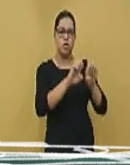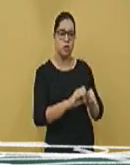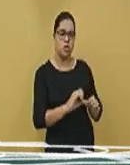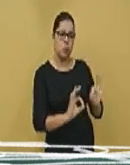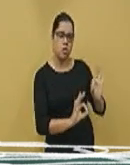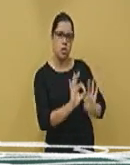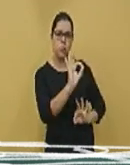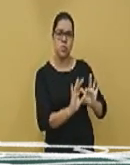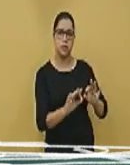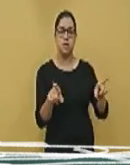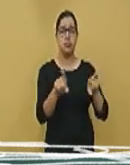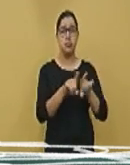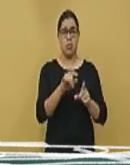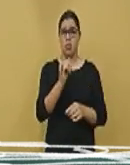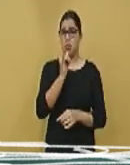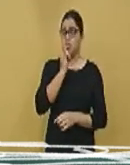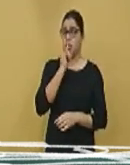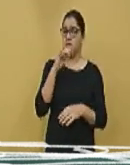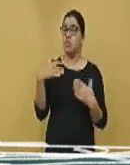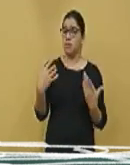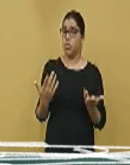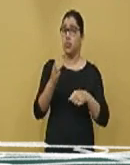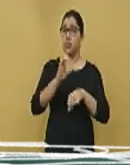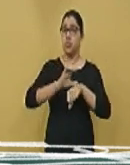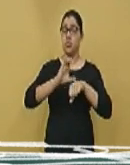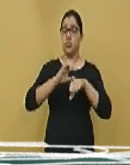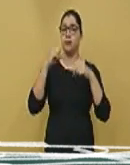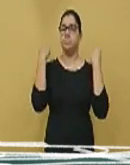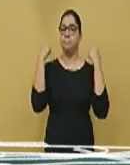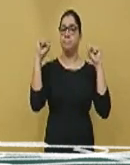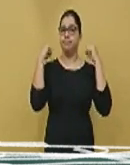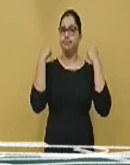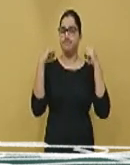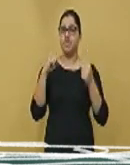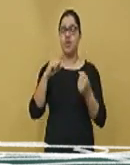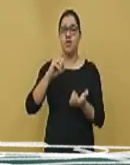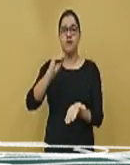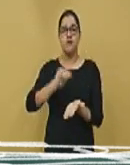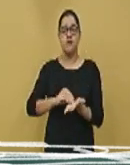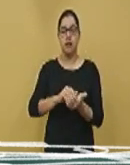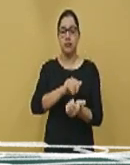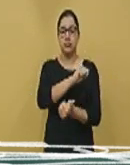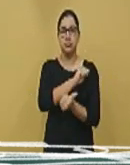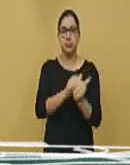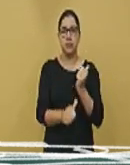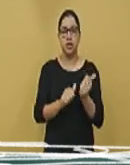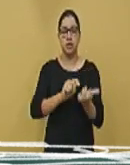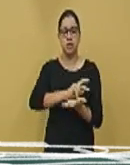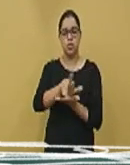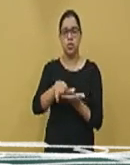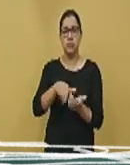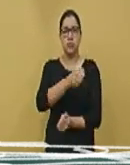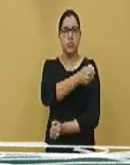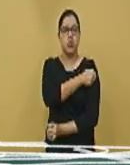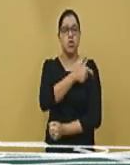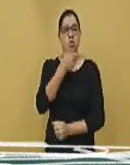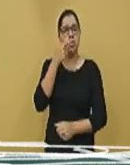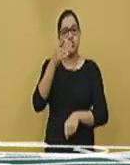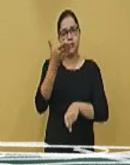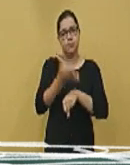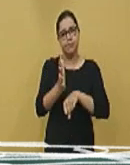física é um grande exemplo, né? Necessita de uma estrutura de esporte para que os alunos possam fazer a sua prática